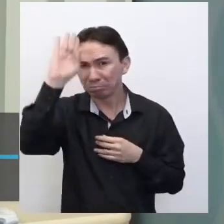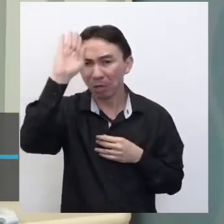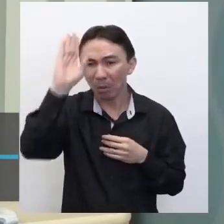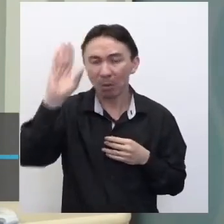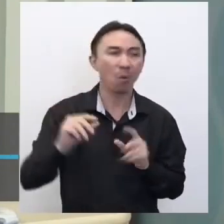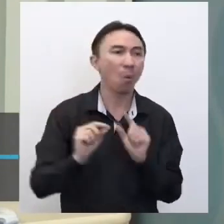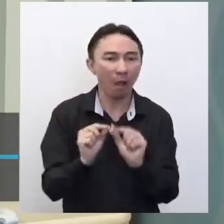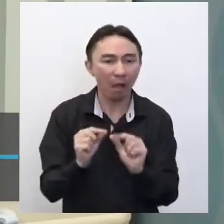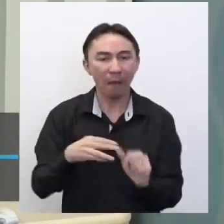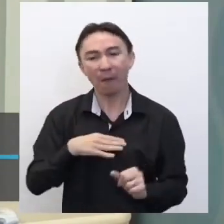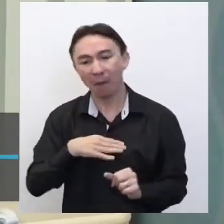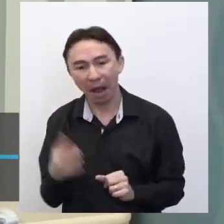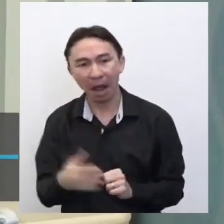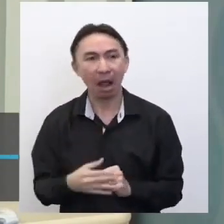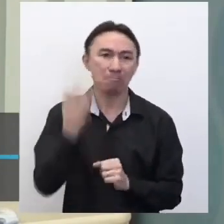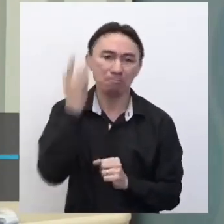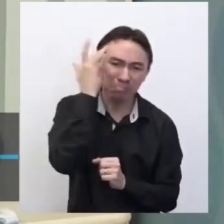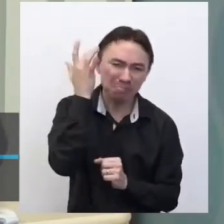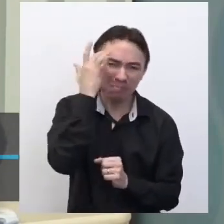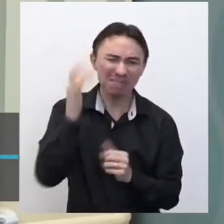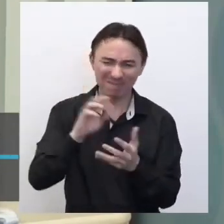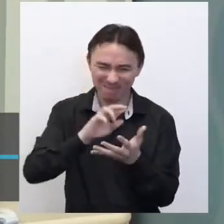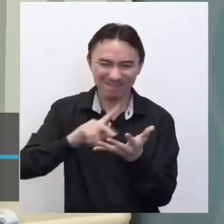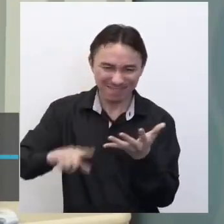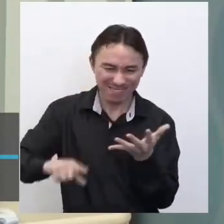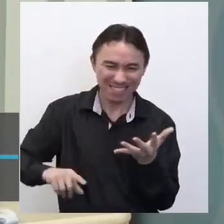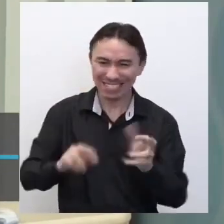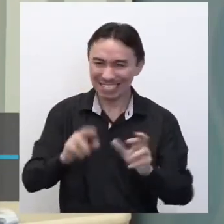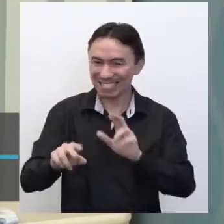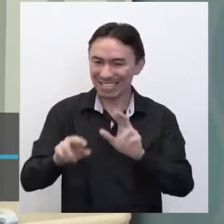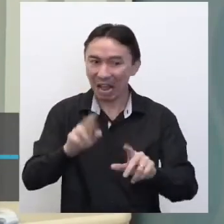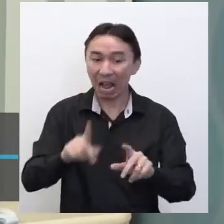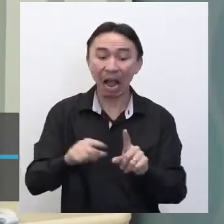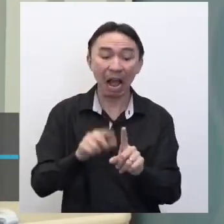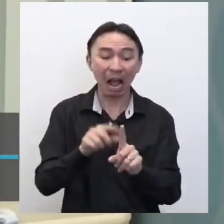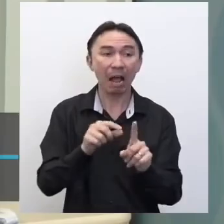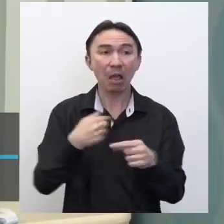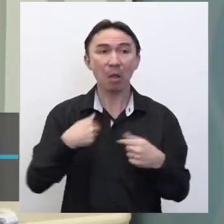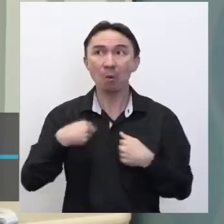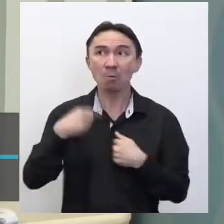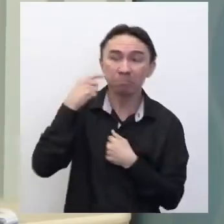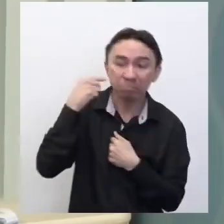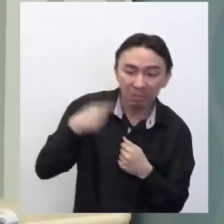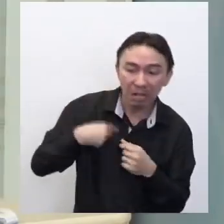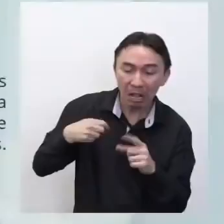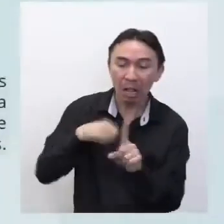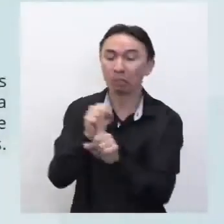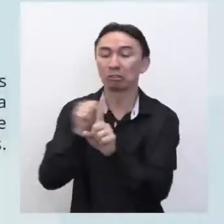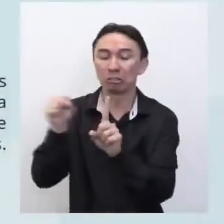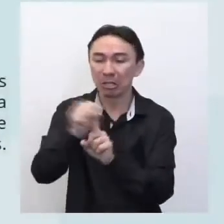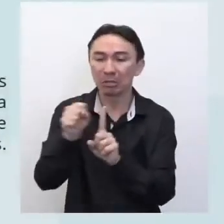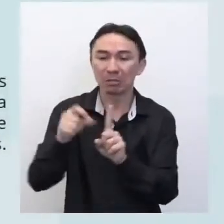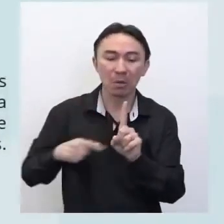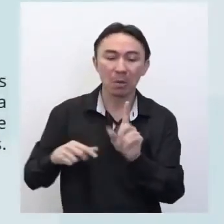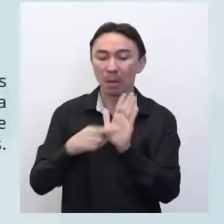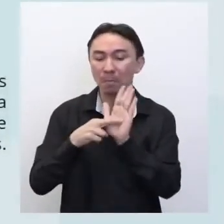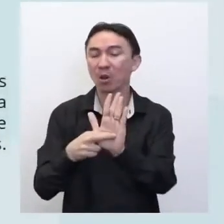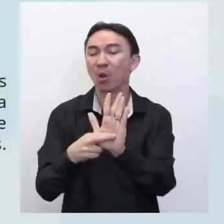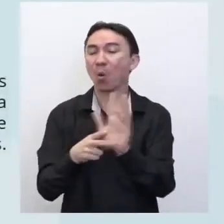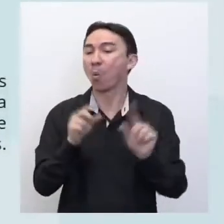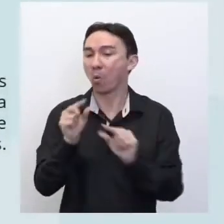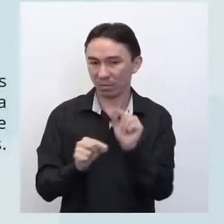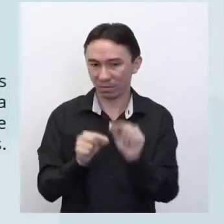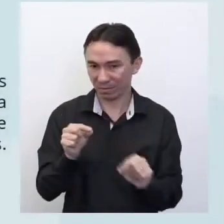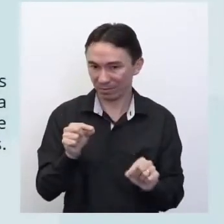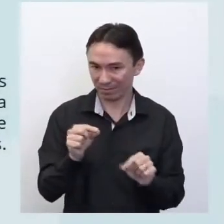estes homens é que vai determinar o papel que eles vão ocupar na sociedade. Esse pensamento, gente, só para